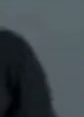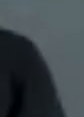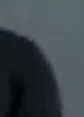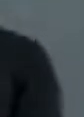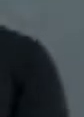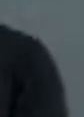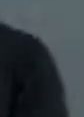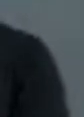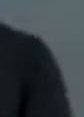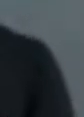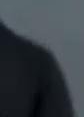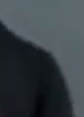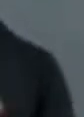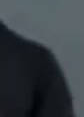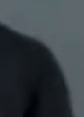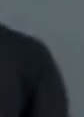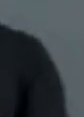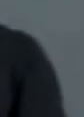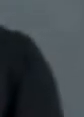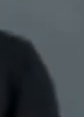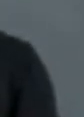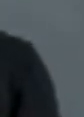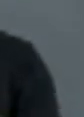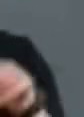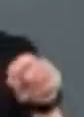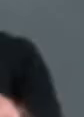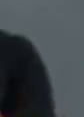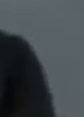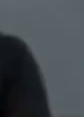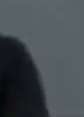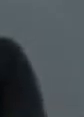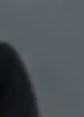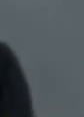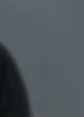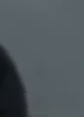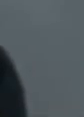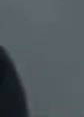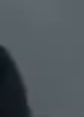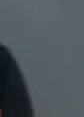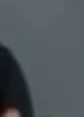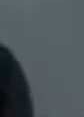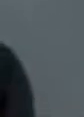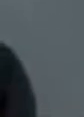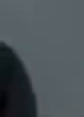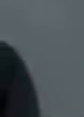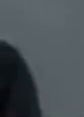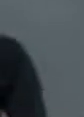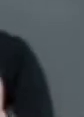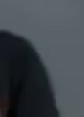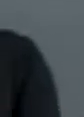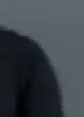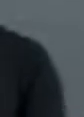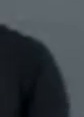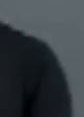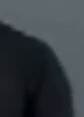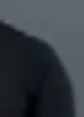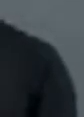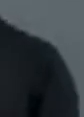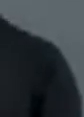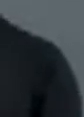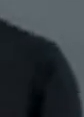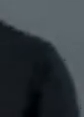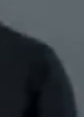a entrada nos principais colégios eleitorais. Então, essa conversa não está